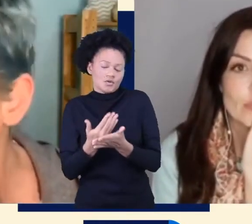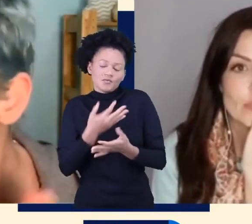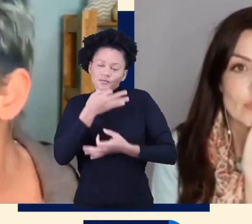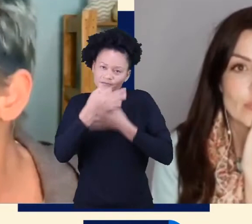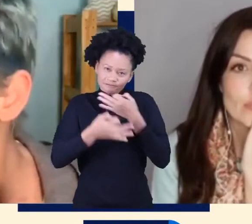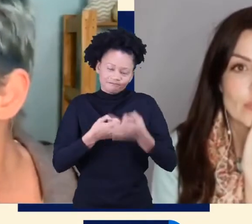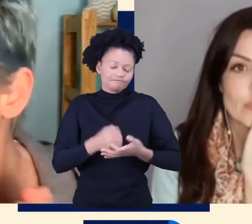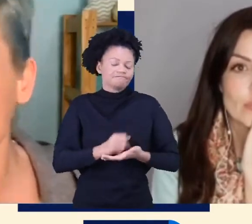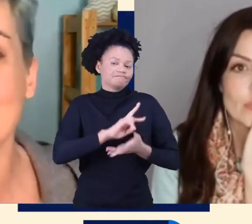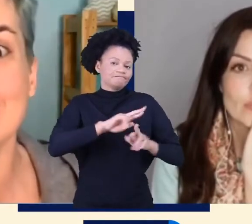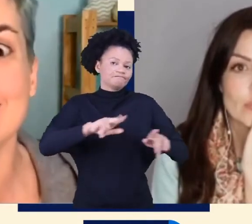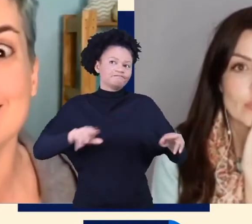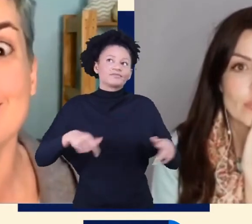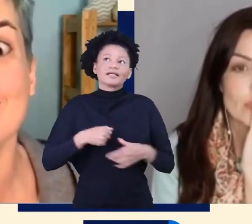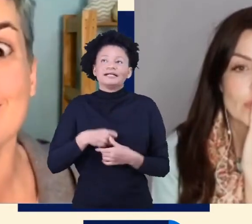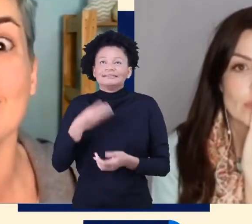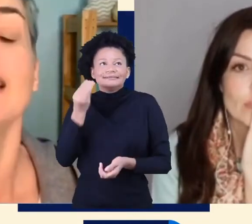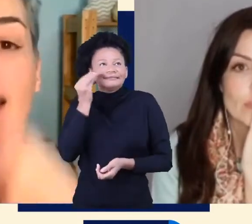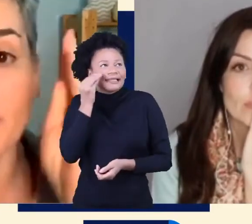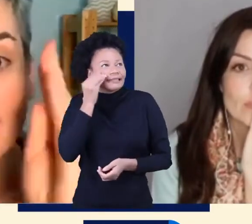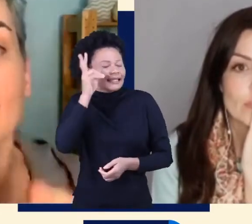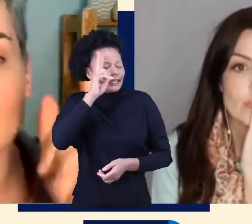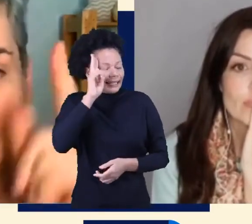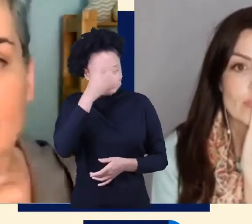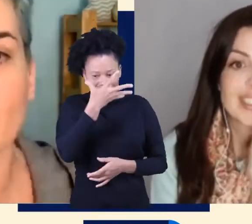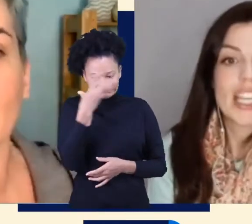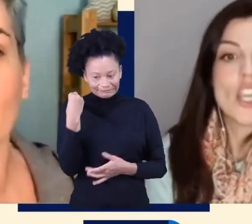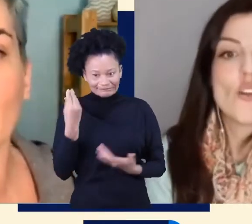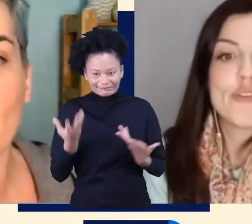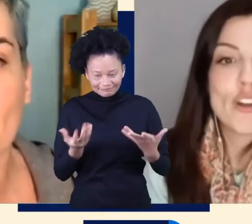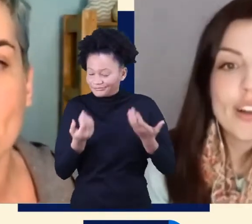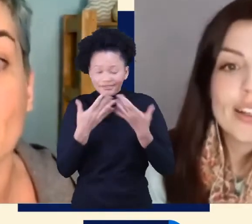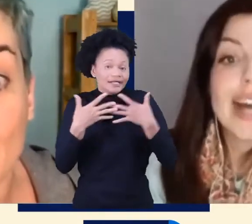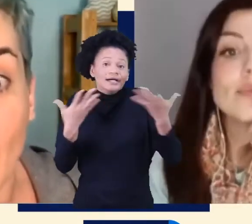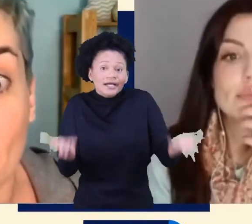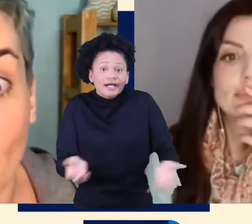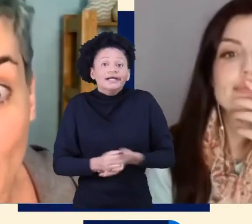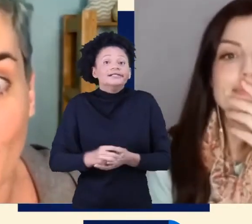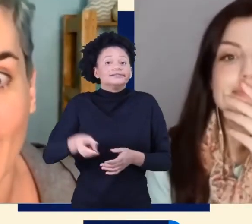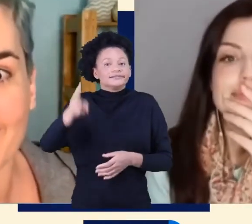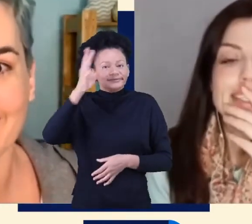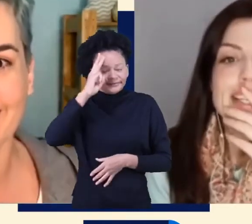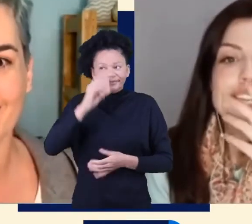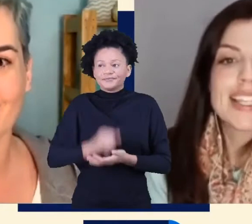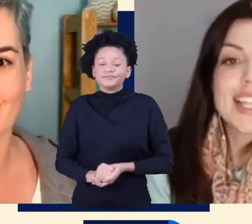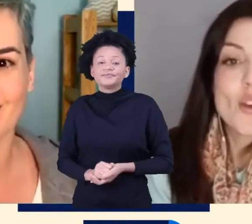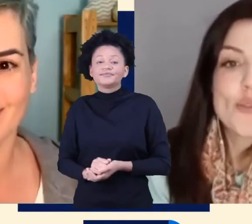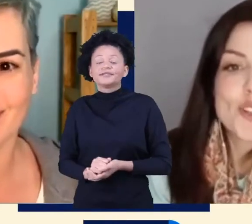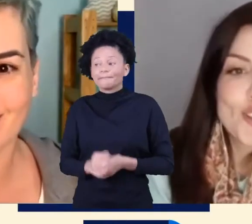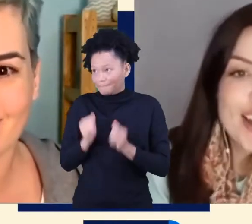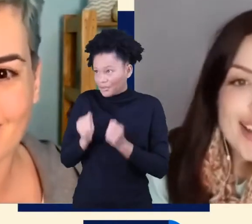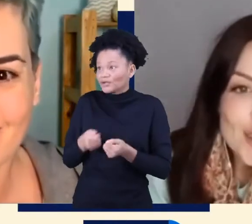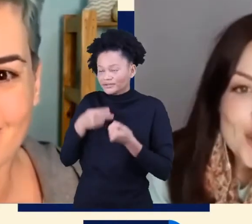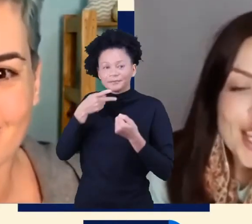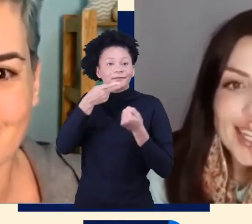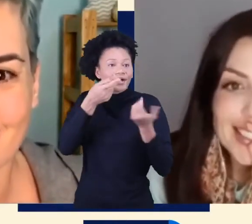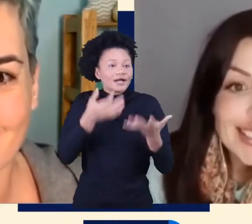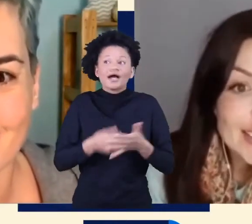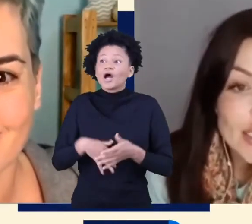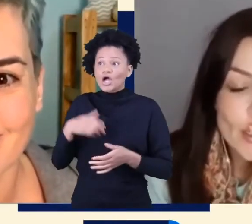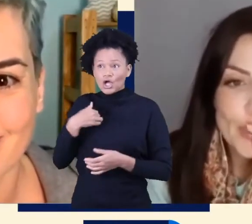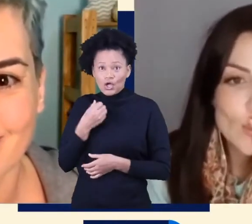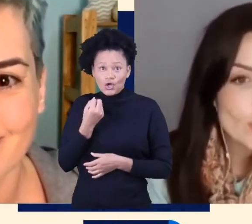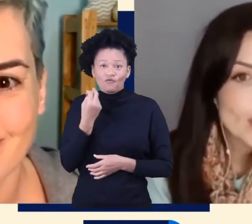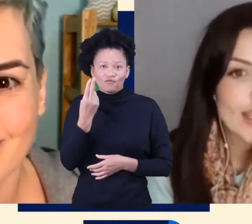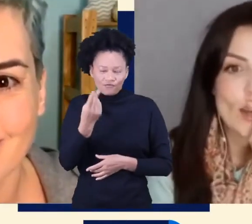Tava tentando lembrar o que tinha que falar e esqueci. Enfim, terça-feira que vem... Pode falar. Eu vou só elogiar que